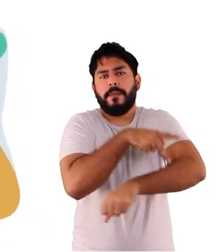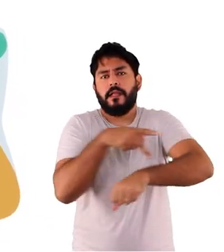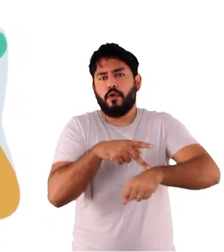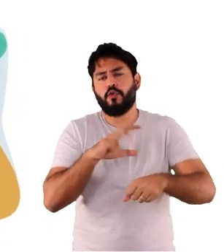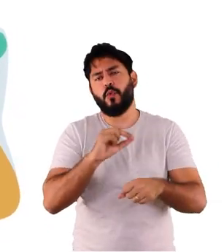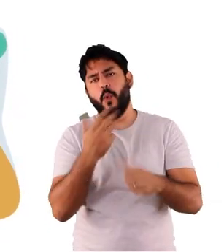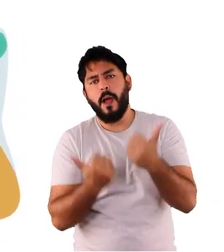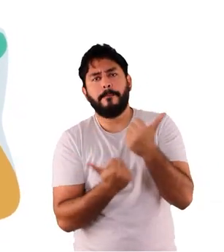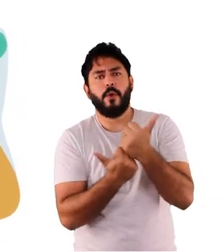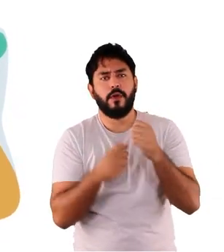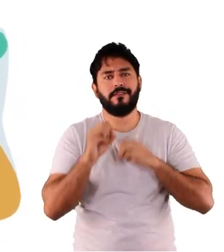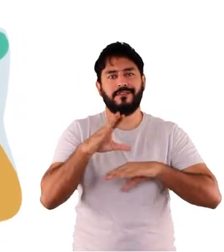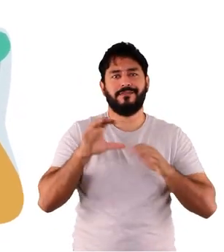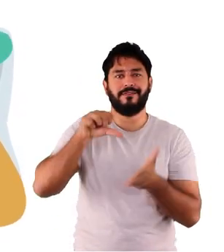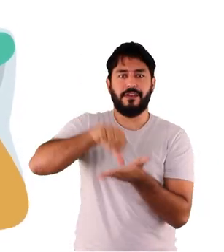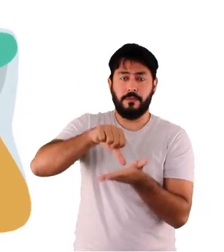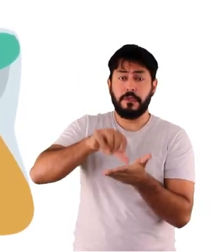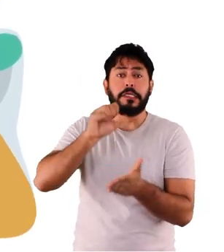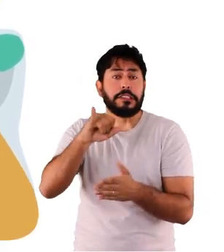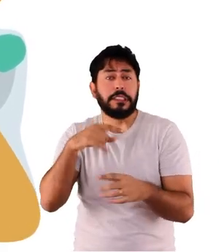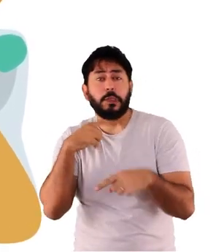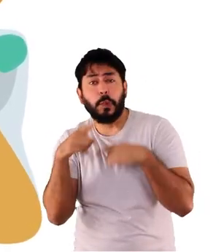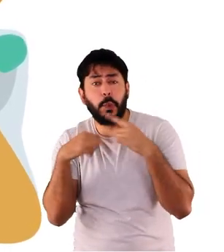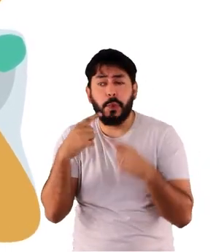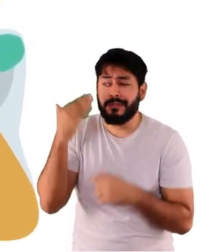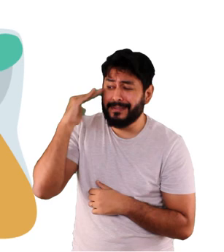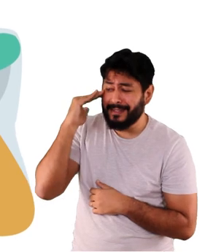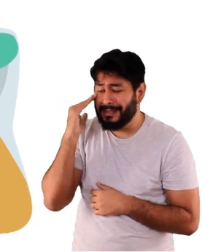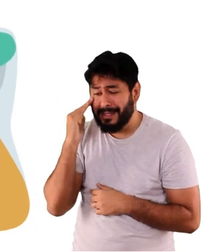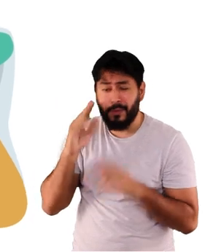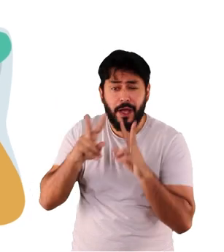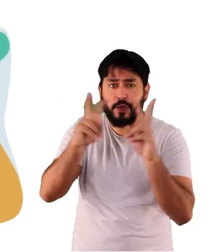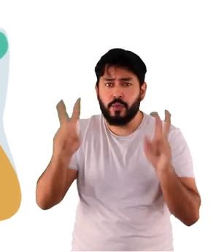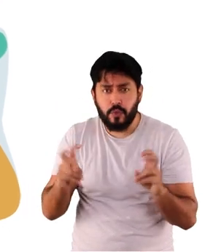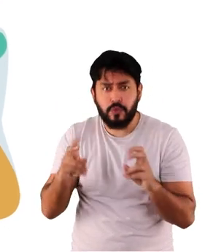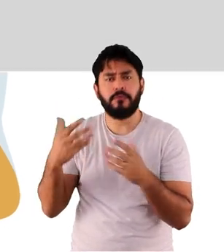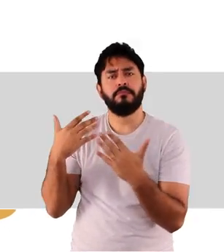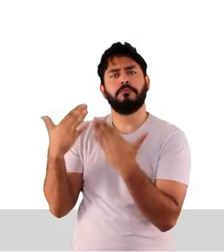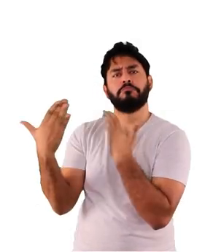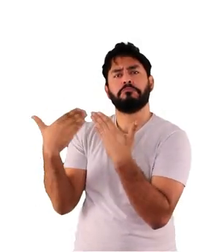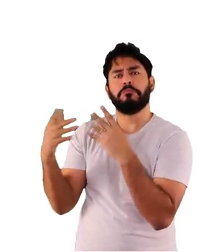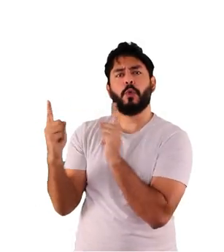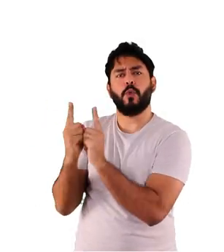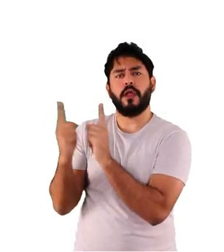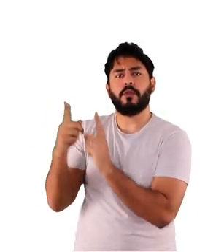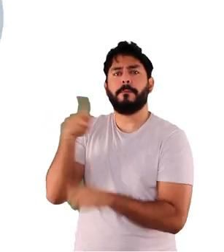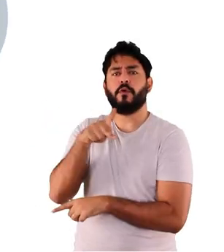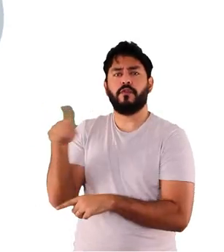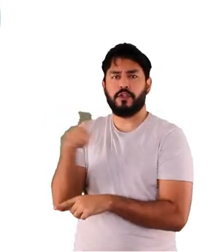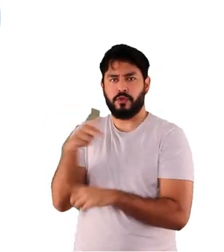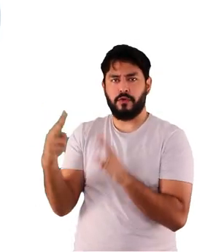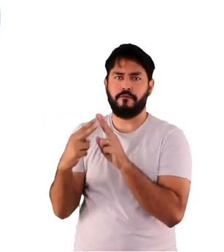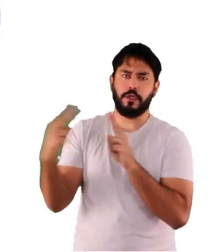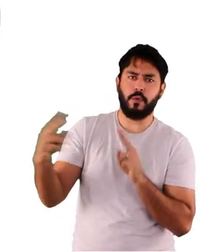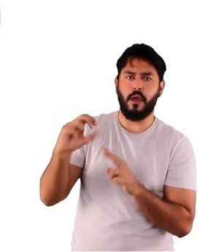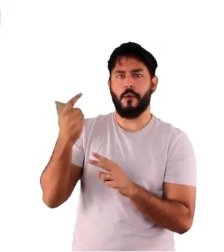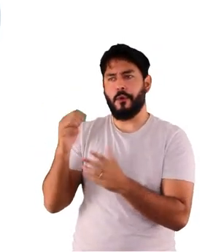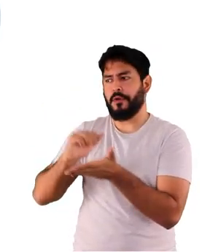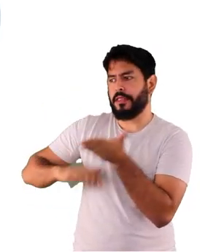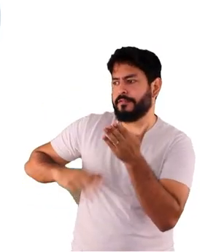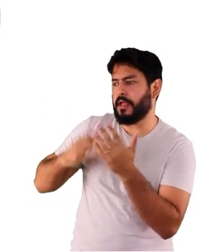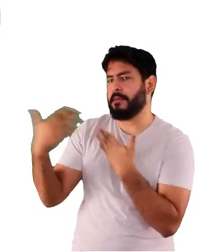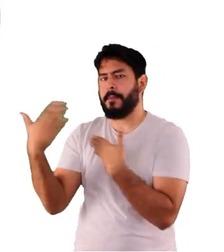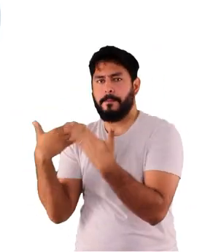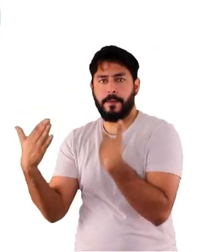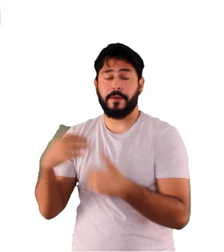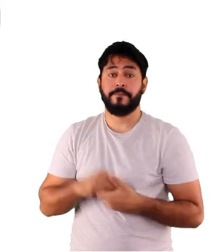campus. Se não entendeu o assunto, tire suas dúvidas com o seu professor pelos canais estabelecidos. É importante ficar atento